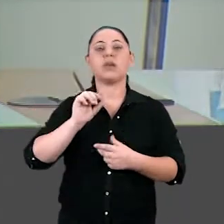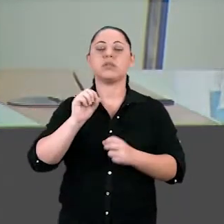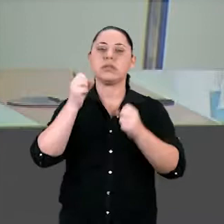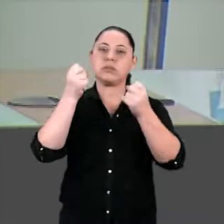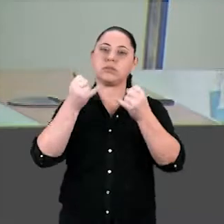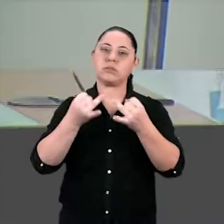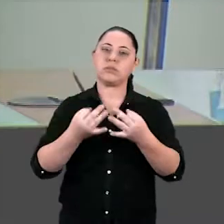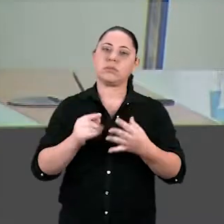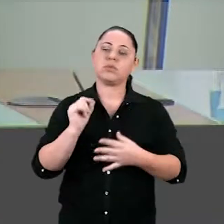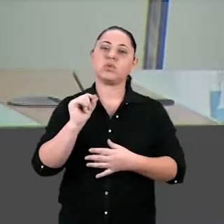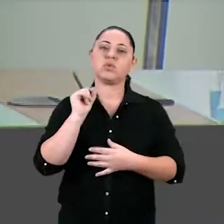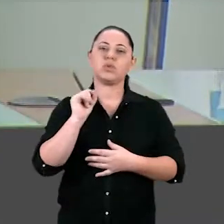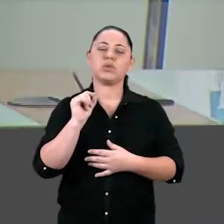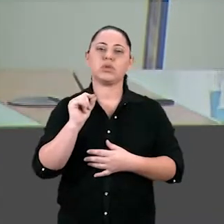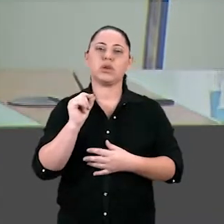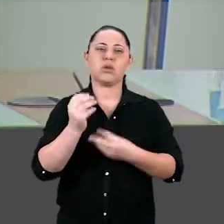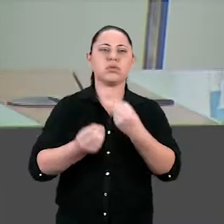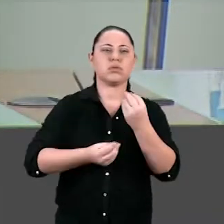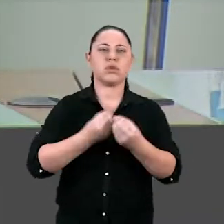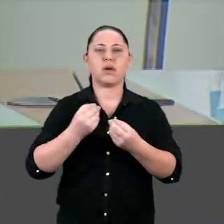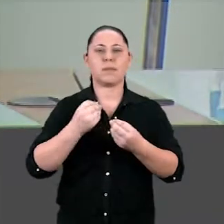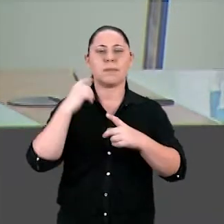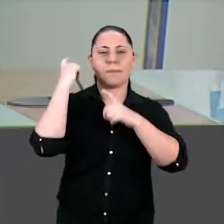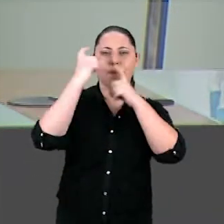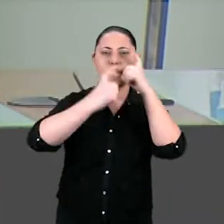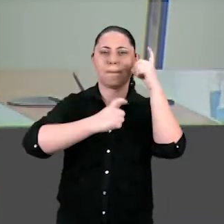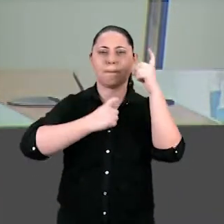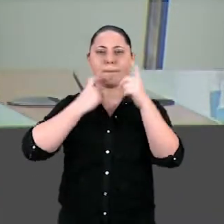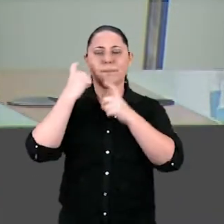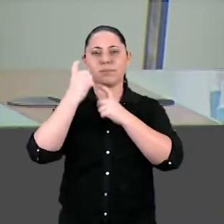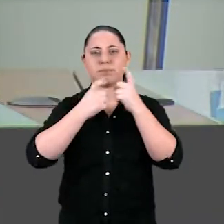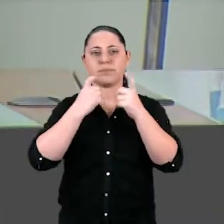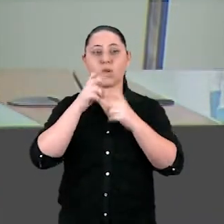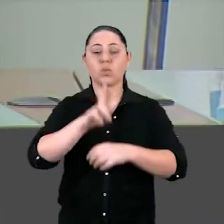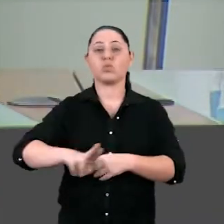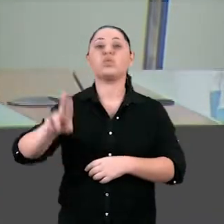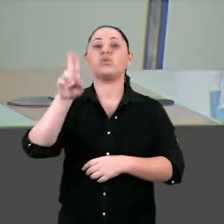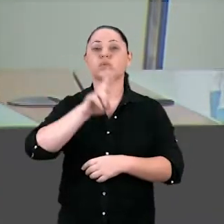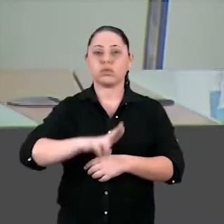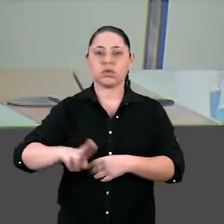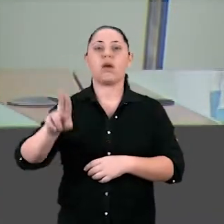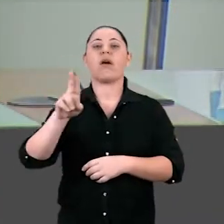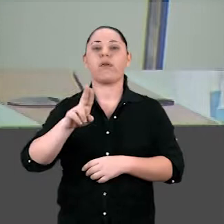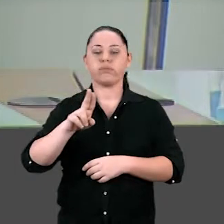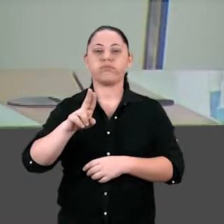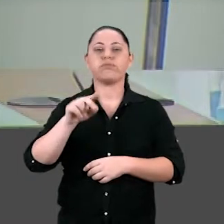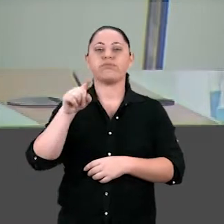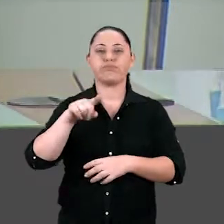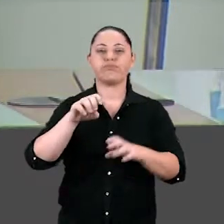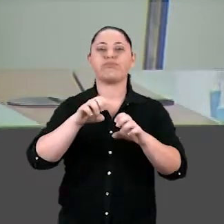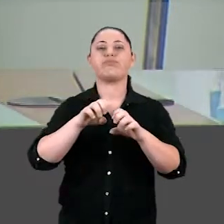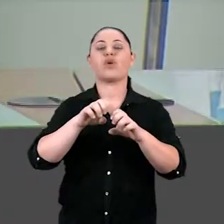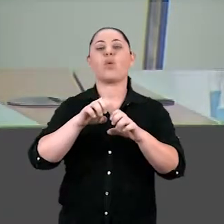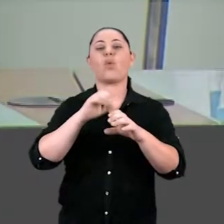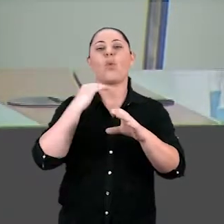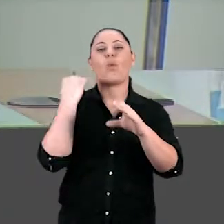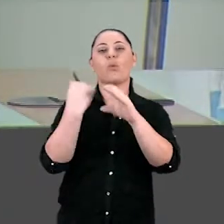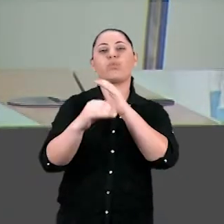explanação, diz com a preocupação com a utilização desses mesmos meios instrumentais